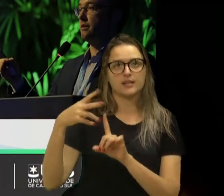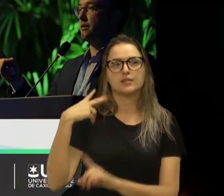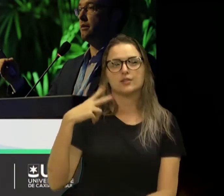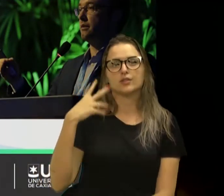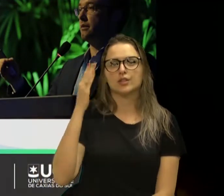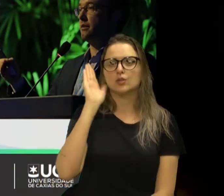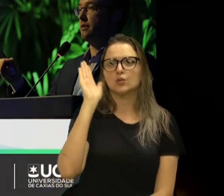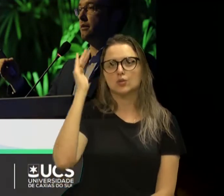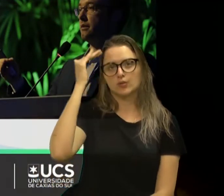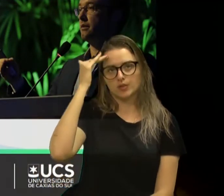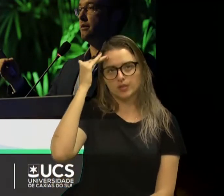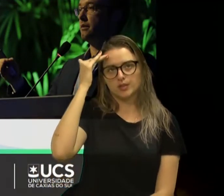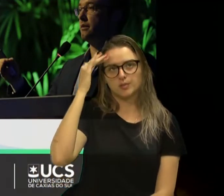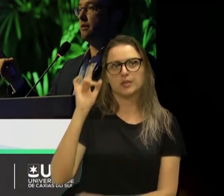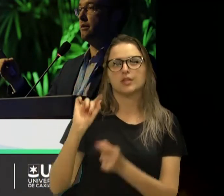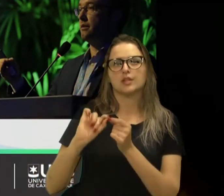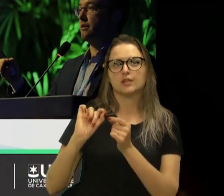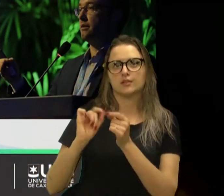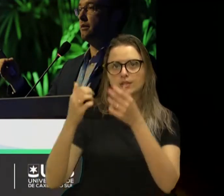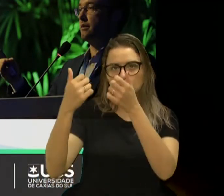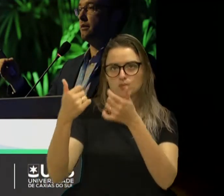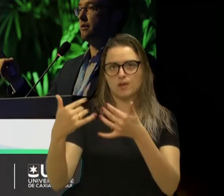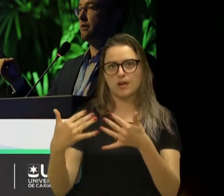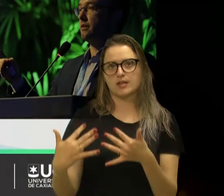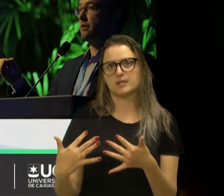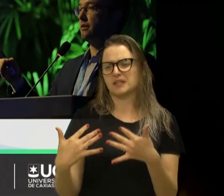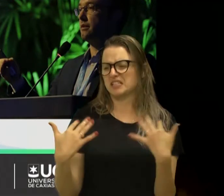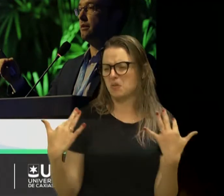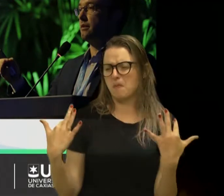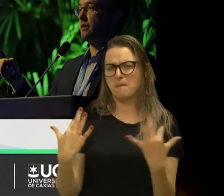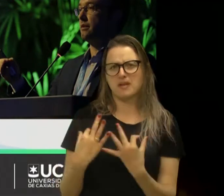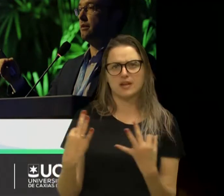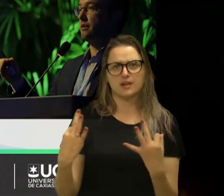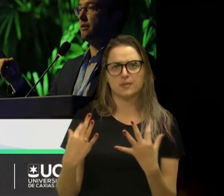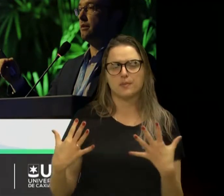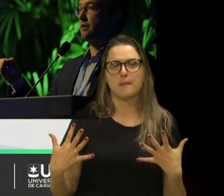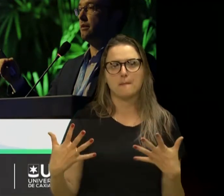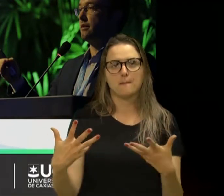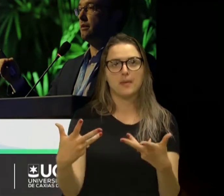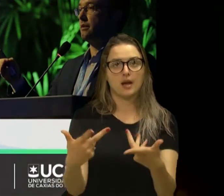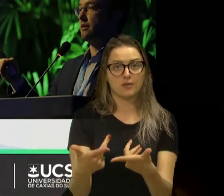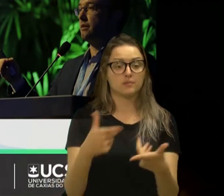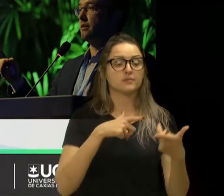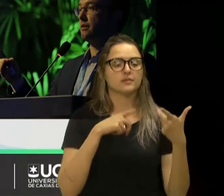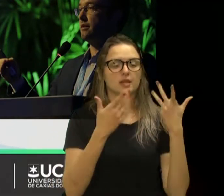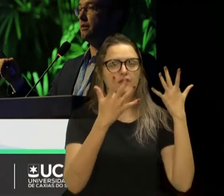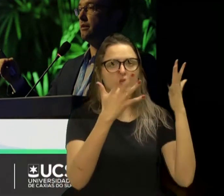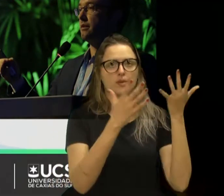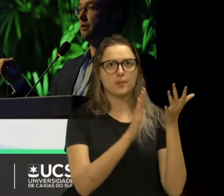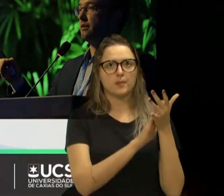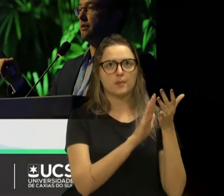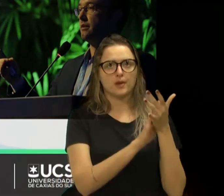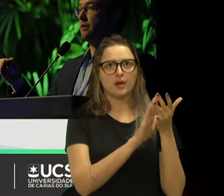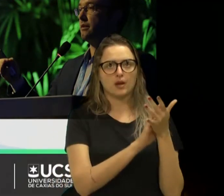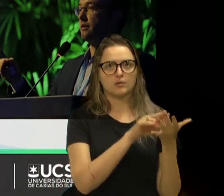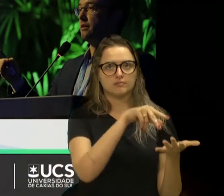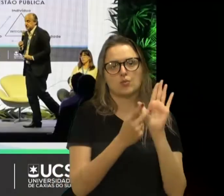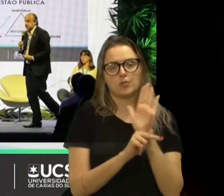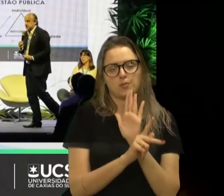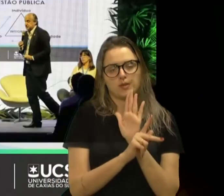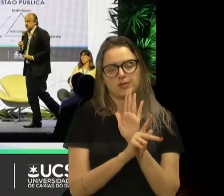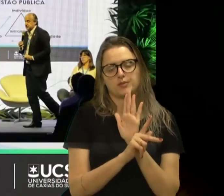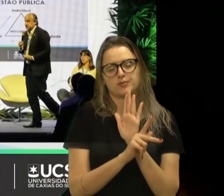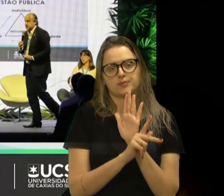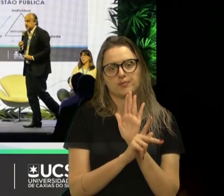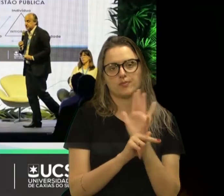me permito, fez uma exposição fantástica, foi aplaudido, inclusive, de pé por muitos participantes,